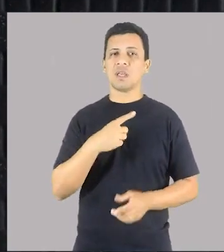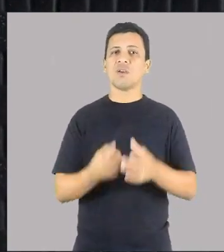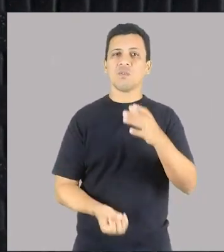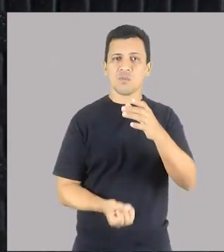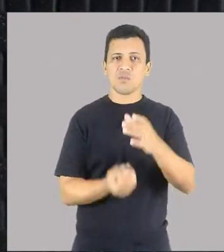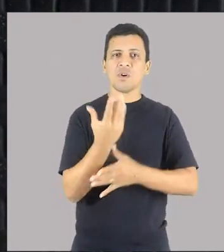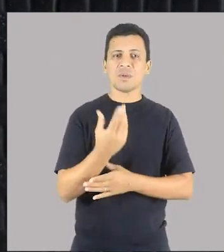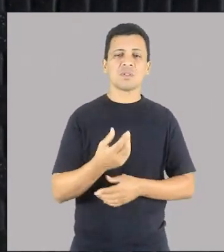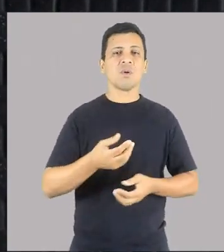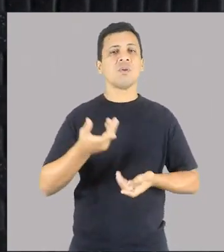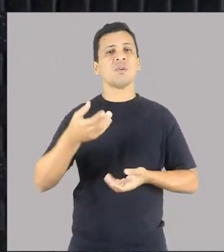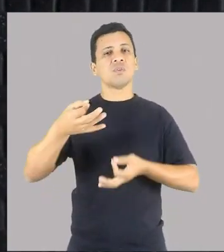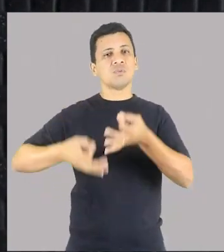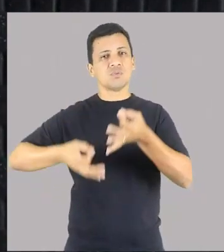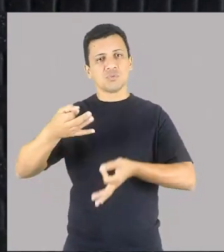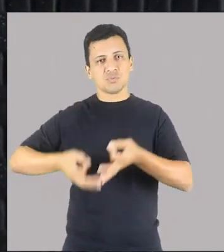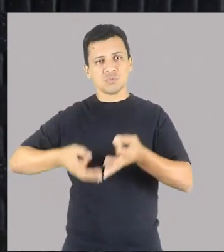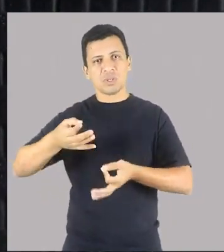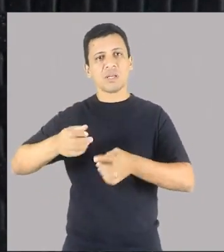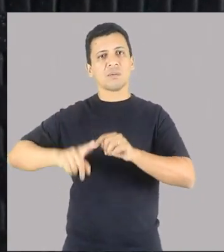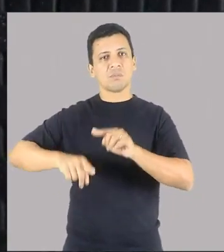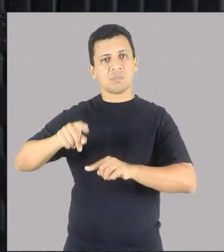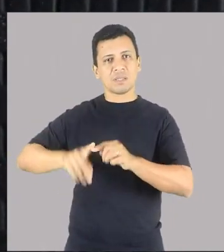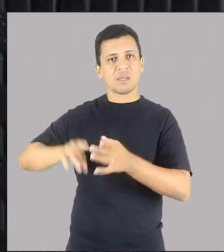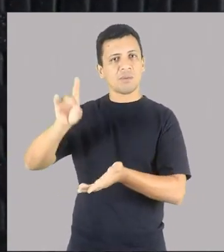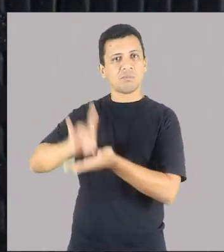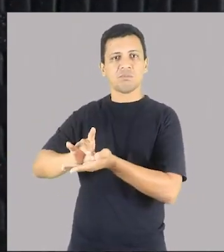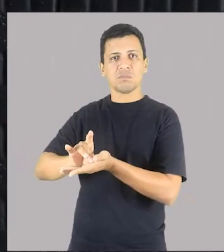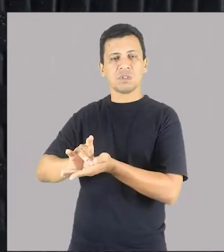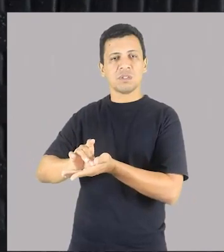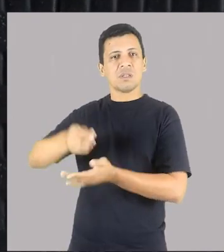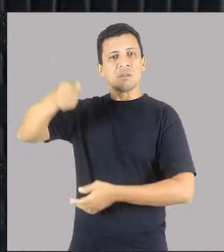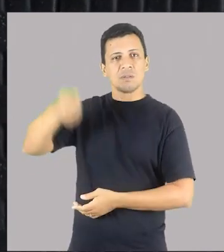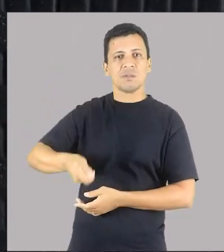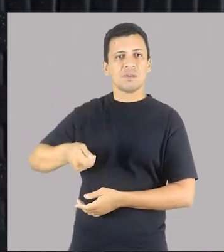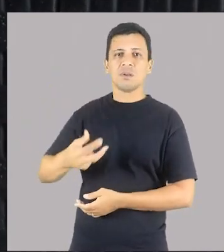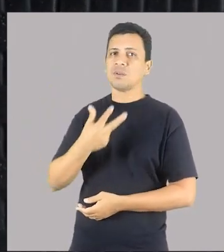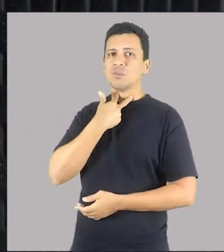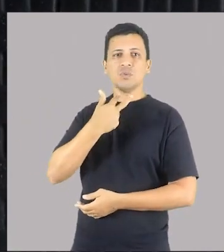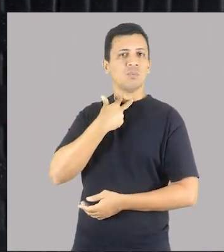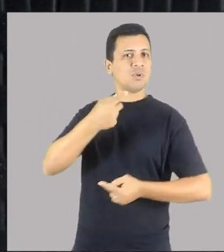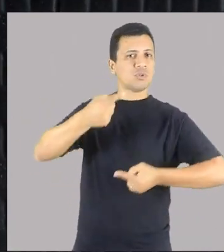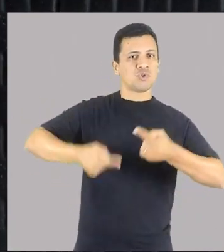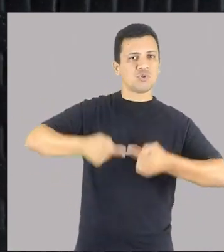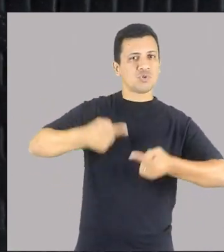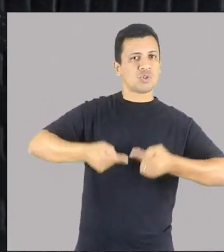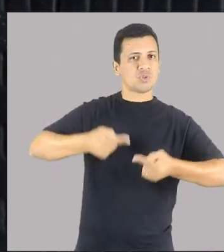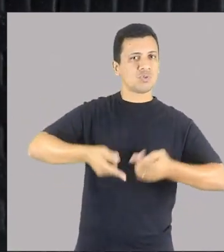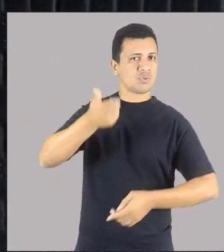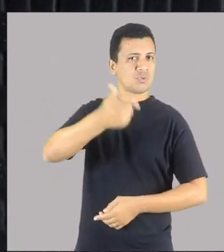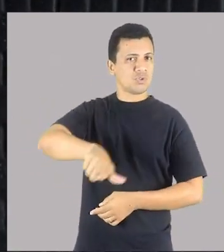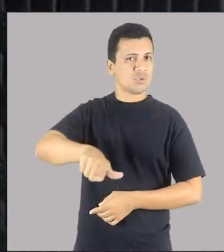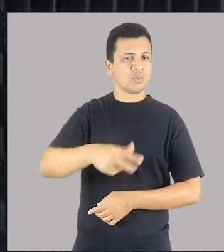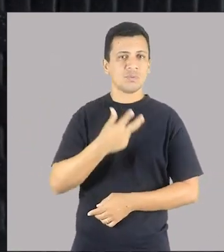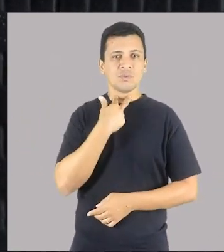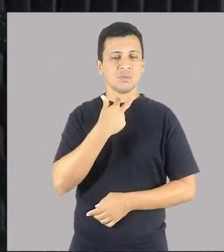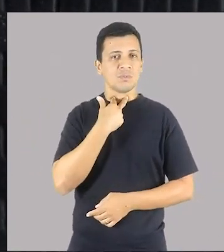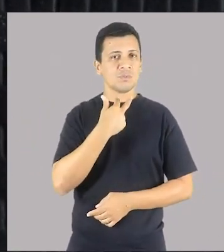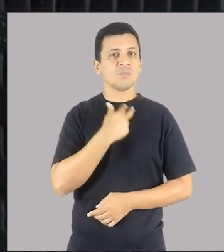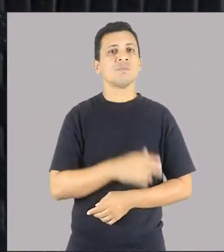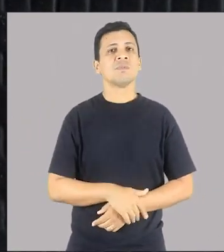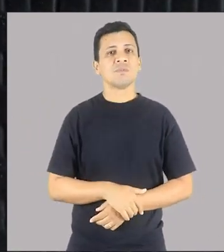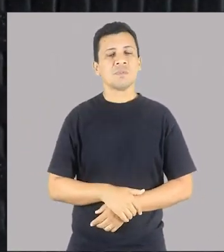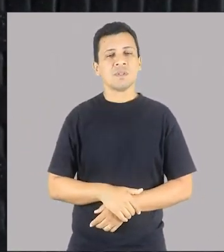coisa julgada material. Ou seja, não pode ser rediscutido. O que é discutido no sistema do